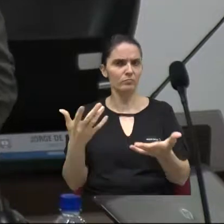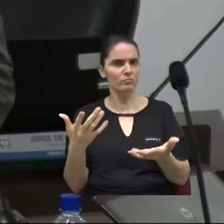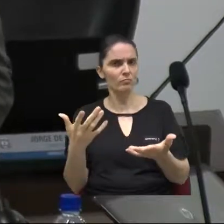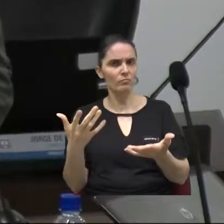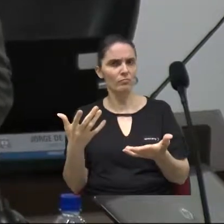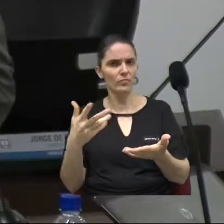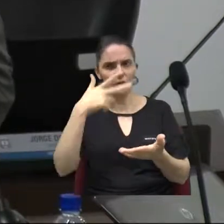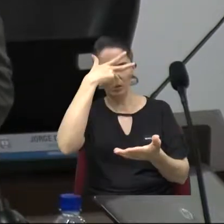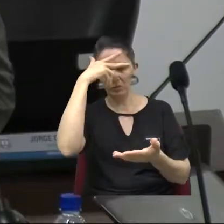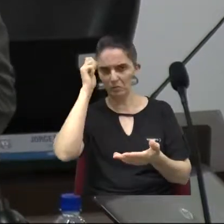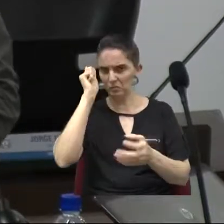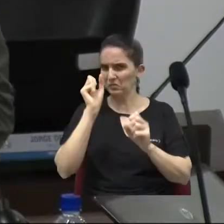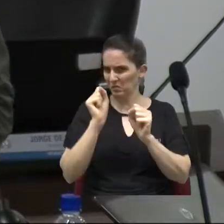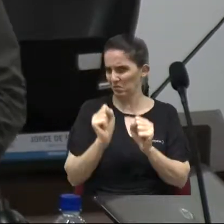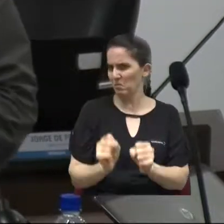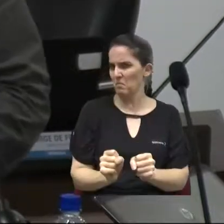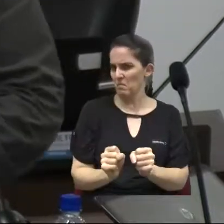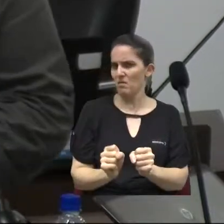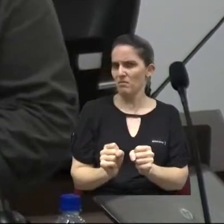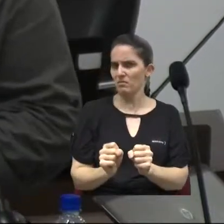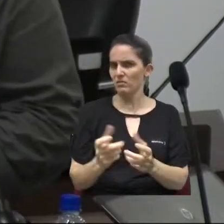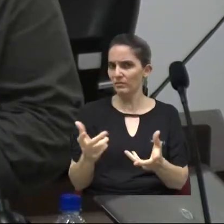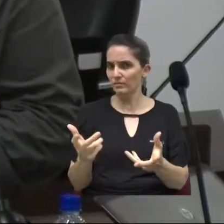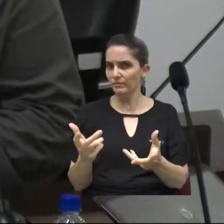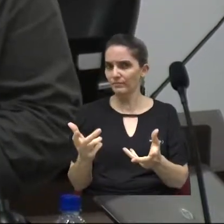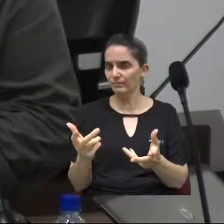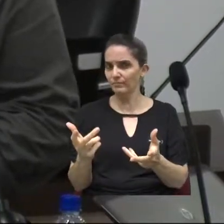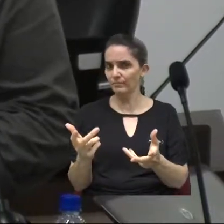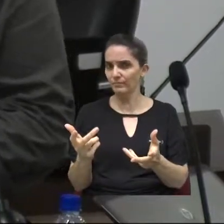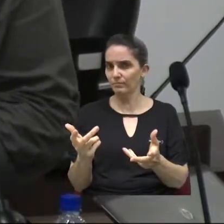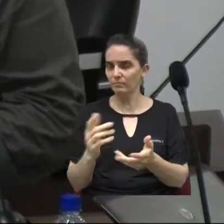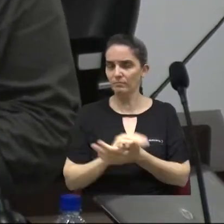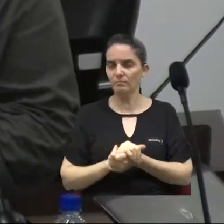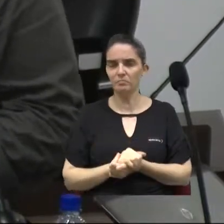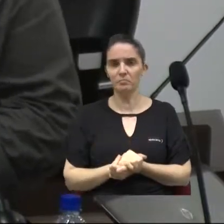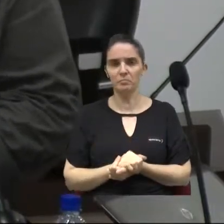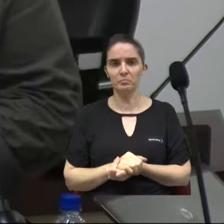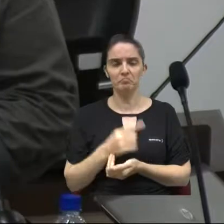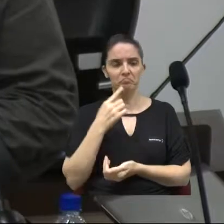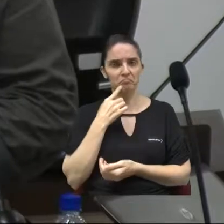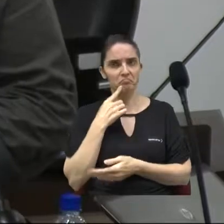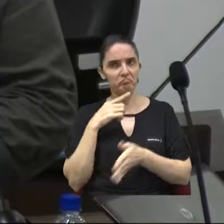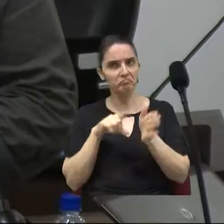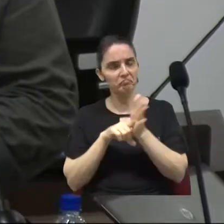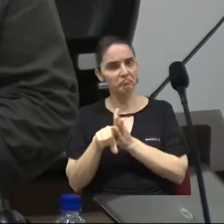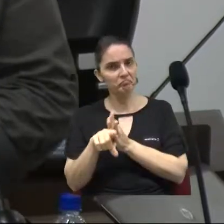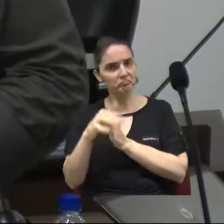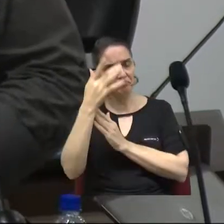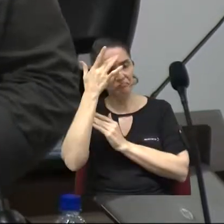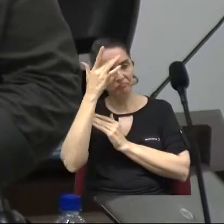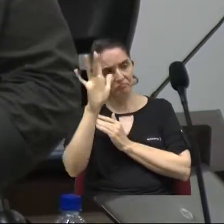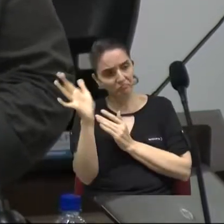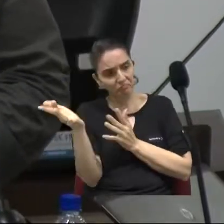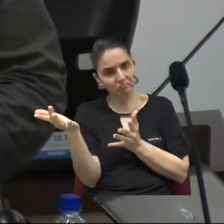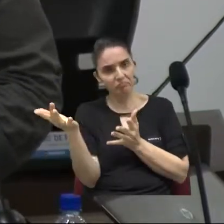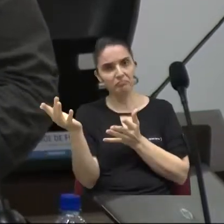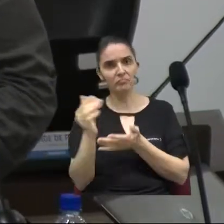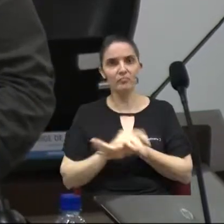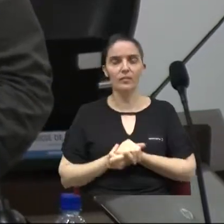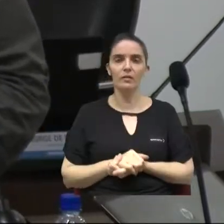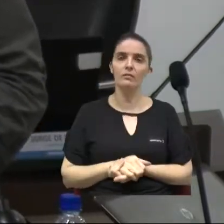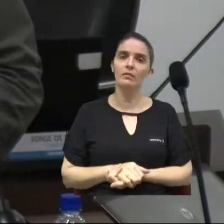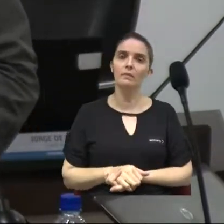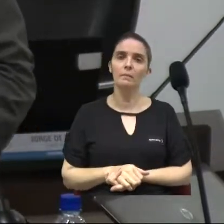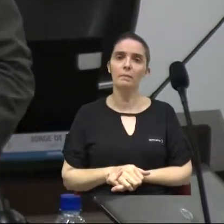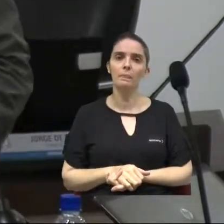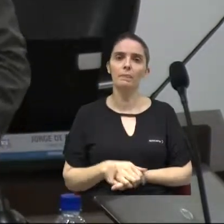Poder Executivo pode fazer isso, senhores vereadores? Esse é o meu questionamento. Nós que levamos aqui